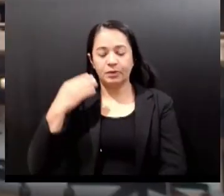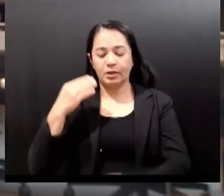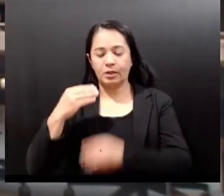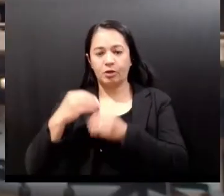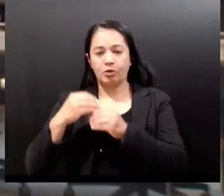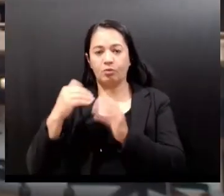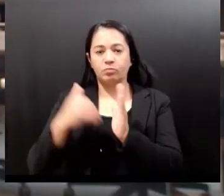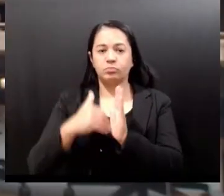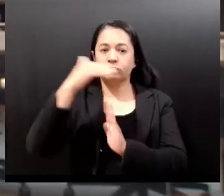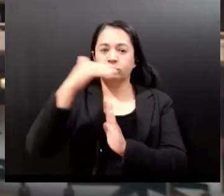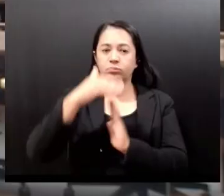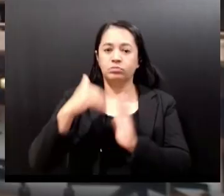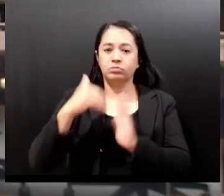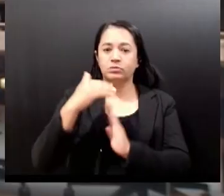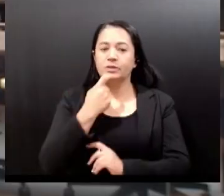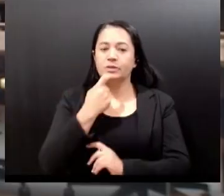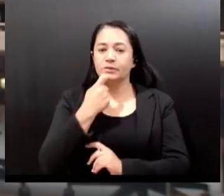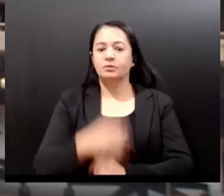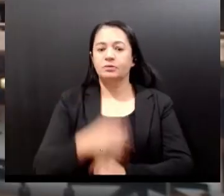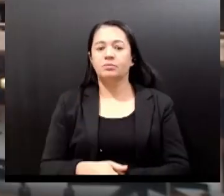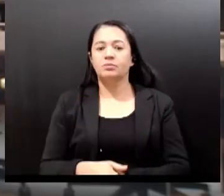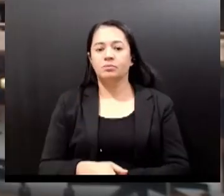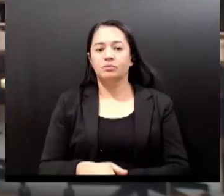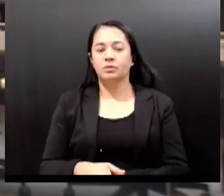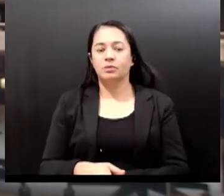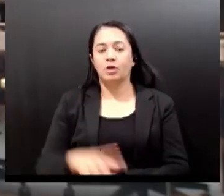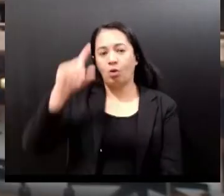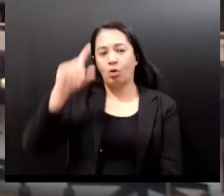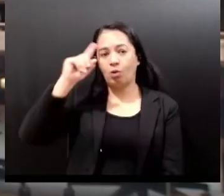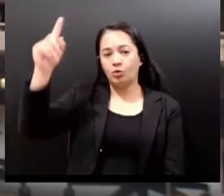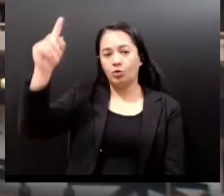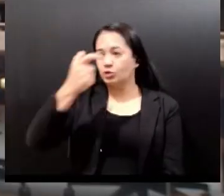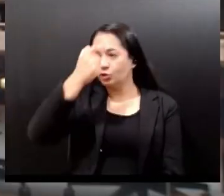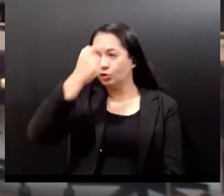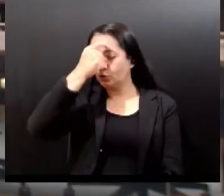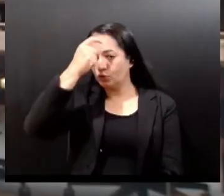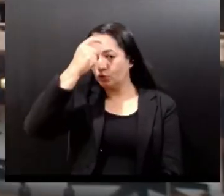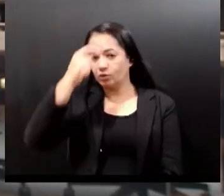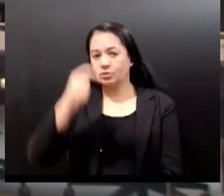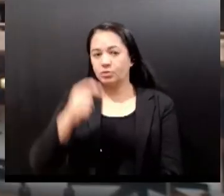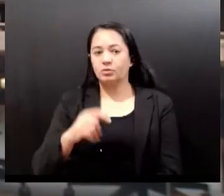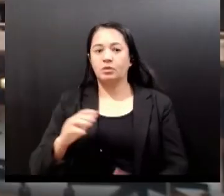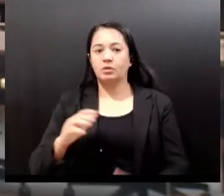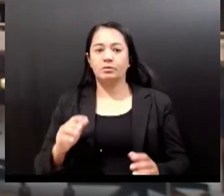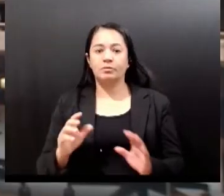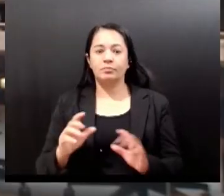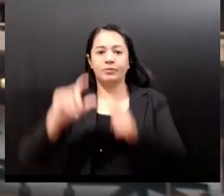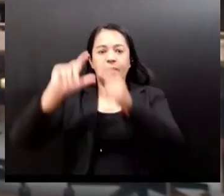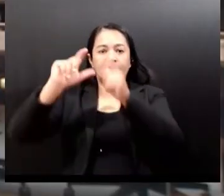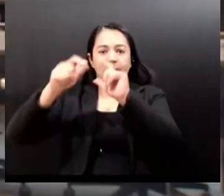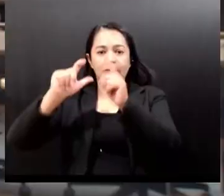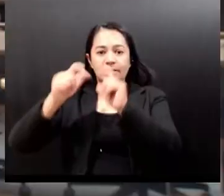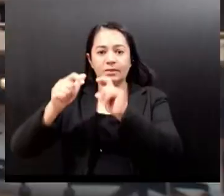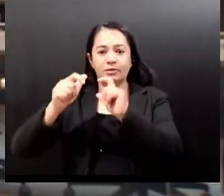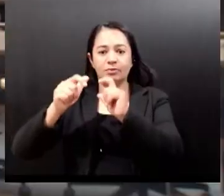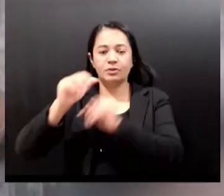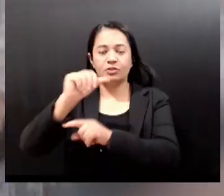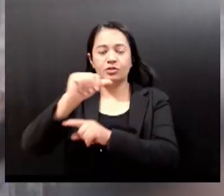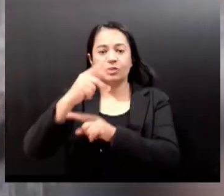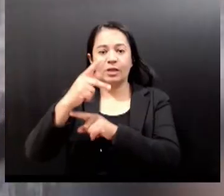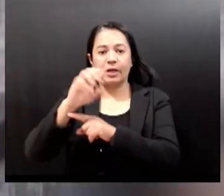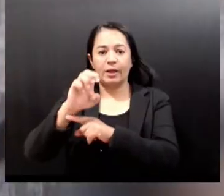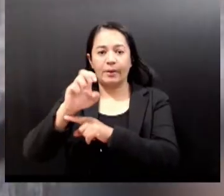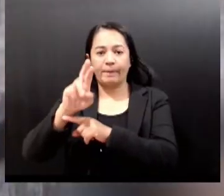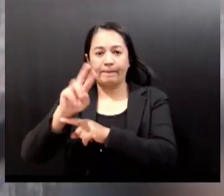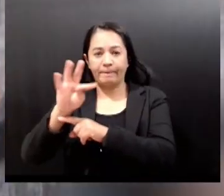de Campinas o dia de conscientização sobre a síndrome de Apert, que será no dia 30 de outubro.